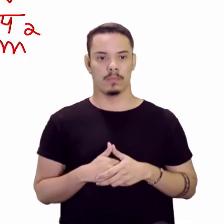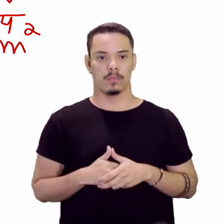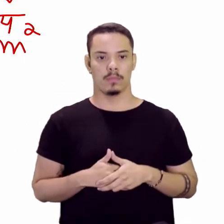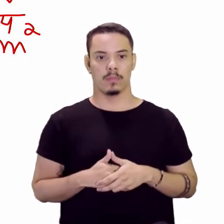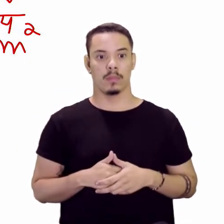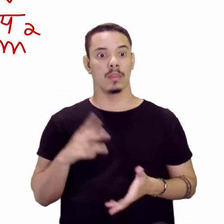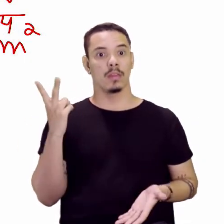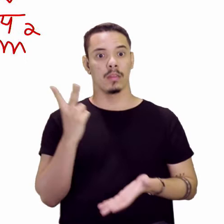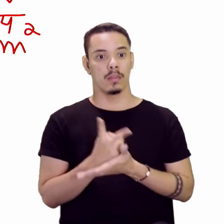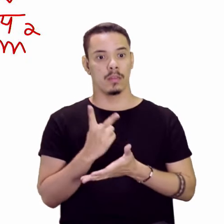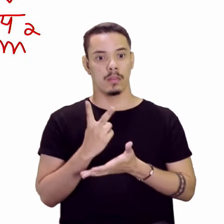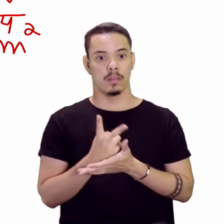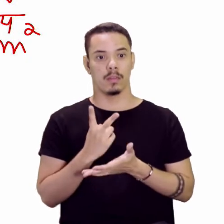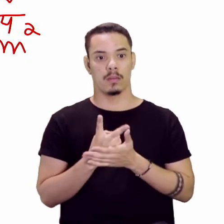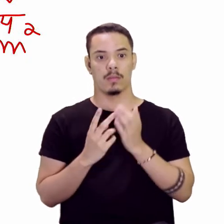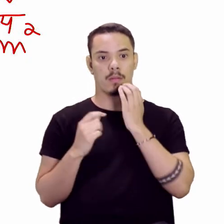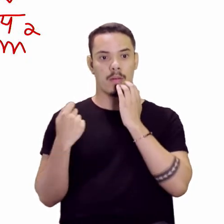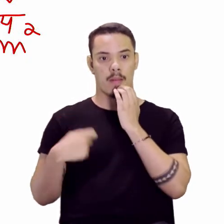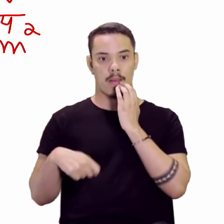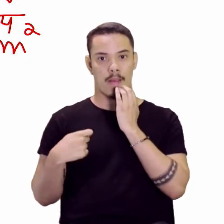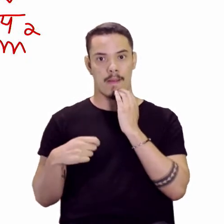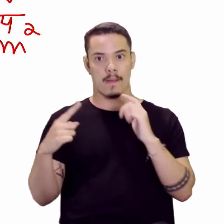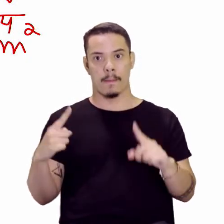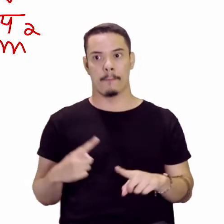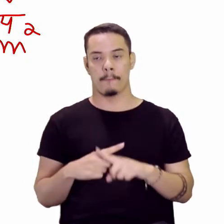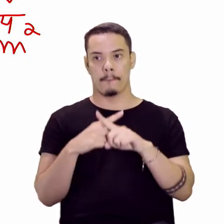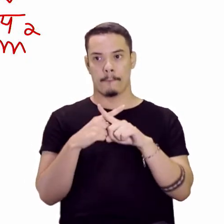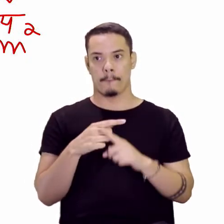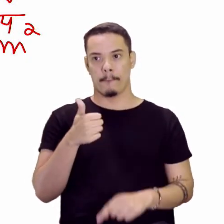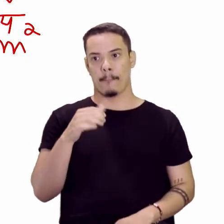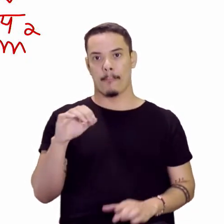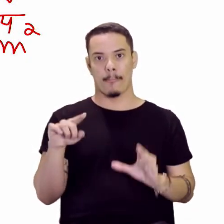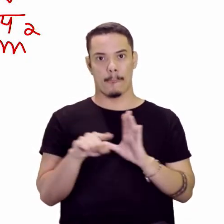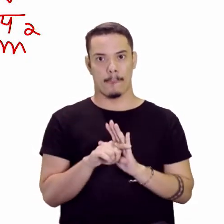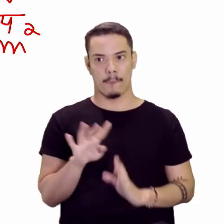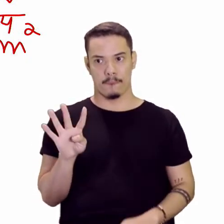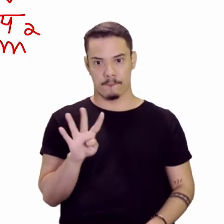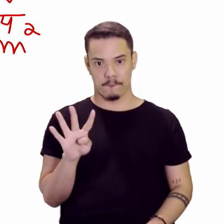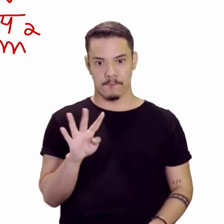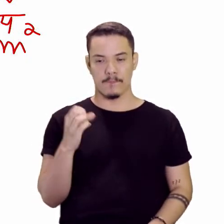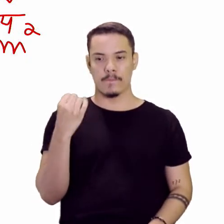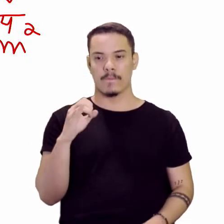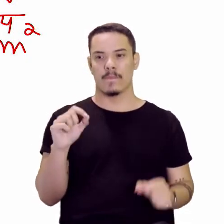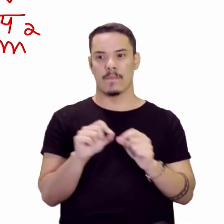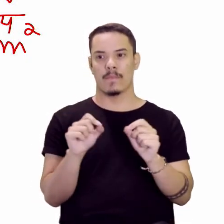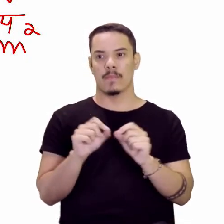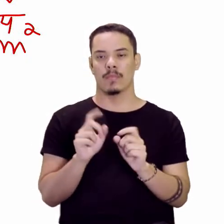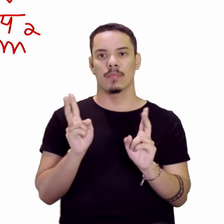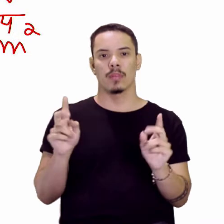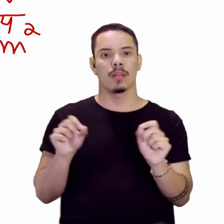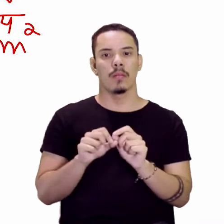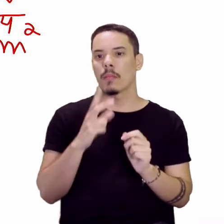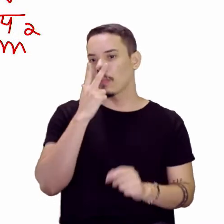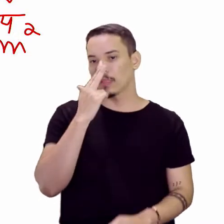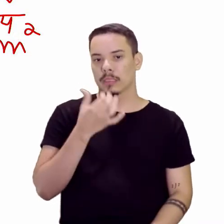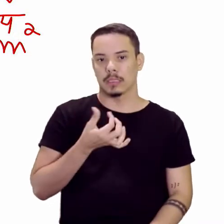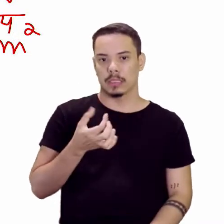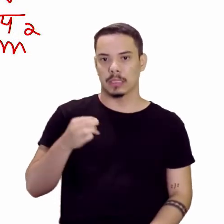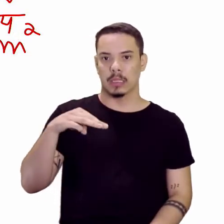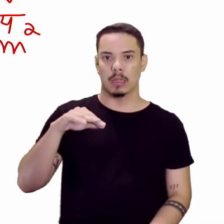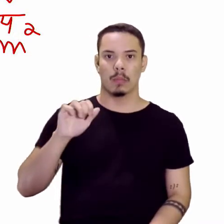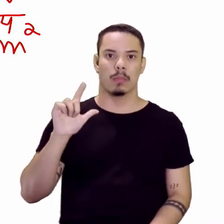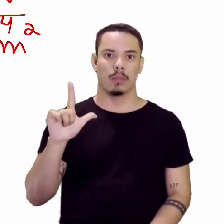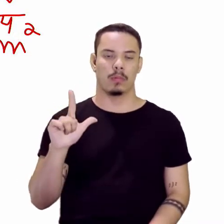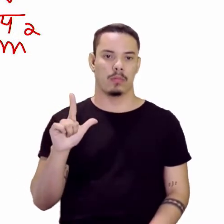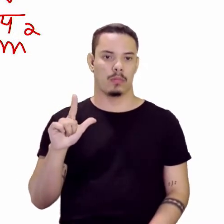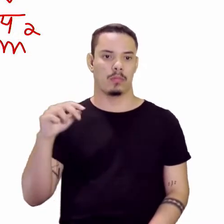você sempre multiplicar, ó, Isso. por 10 Se a eu menos tiver 4. 6 newton por centímetro quadrado, eu mesmo tiver 60 mil newton por metro